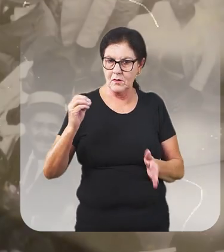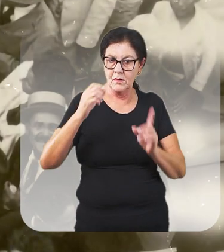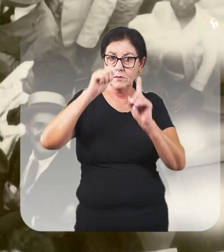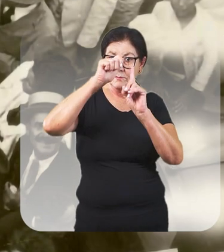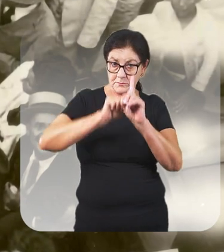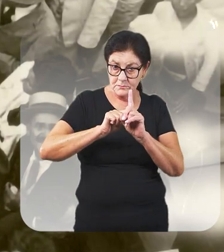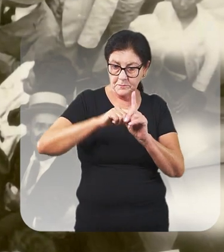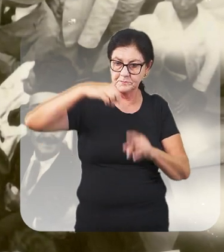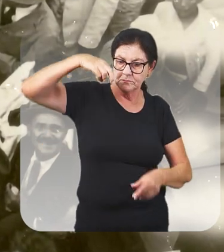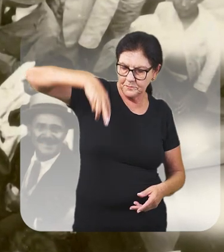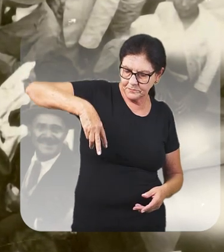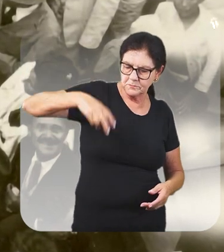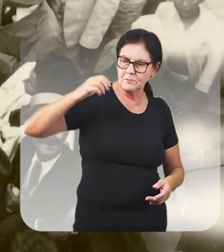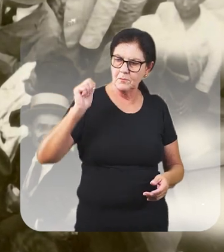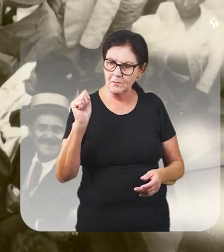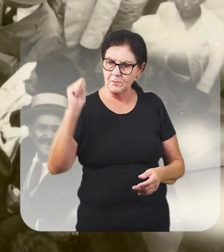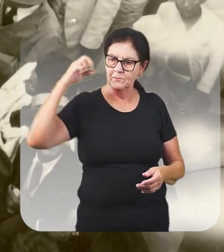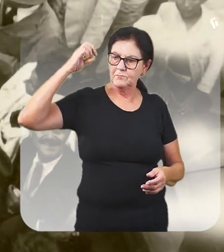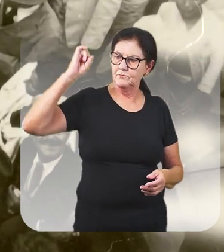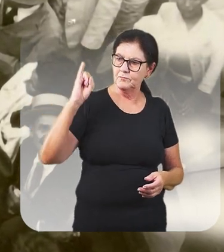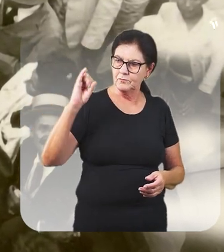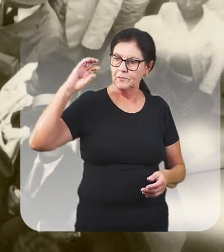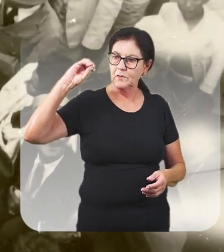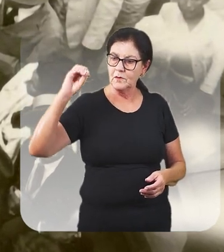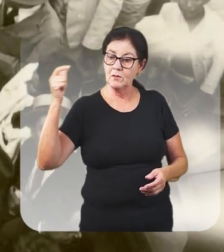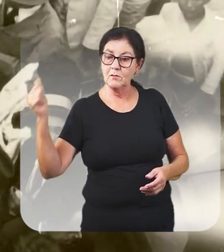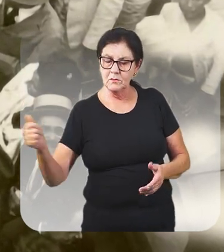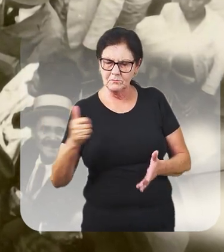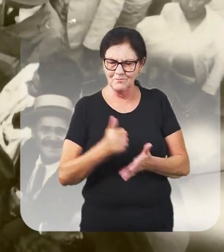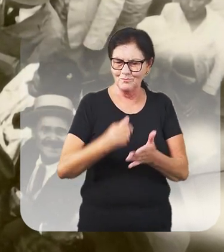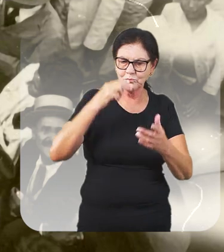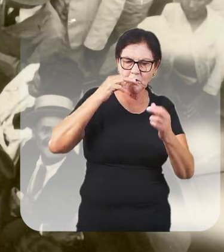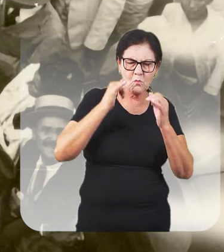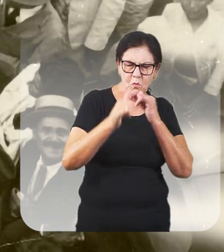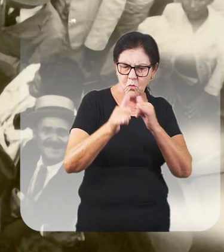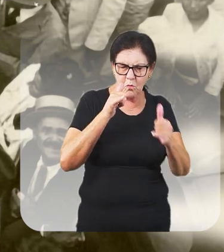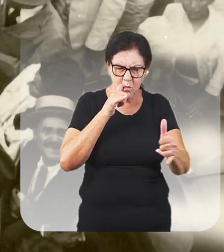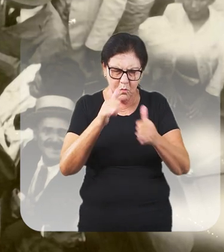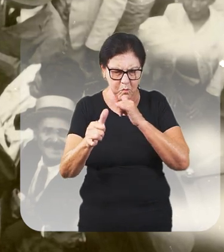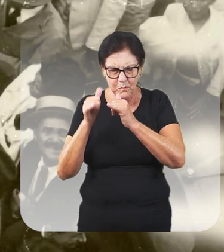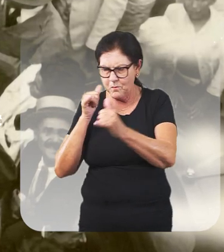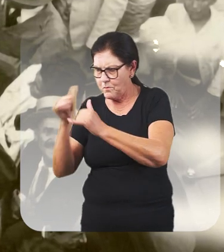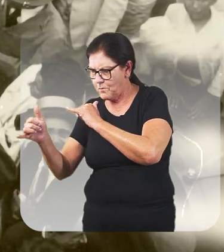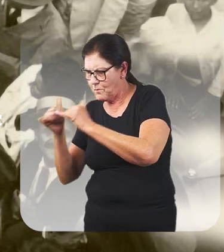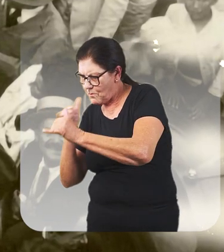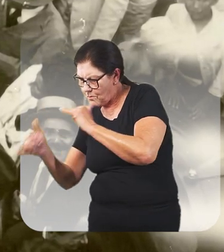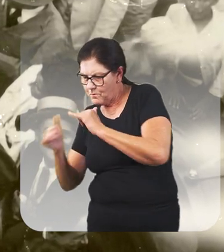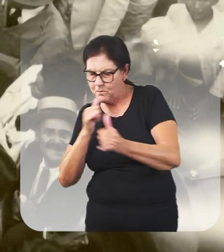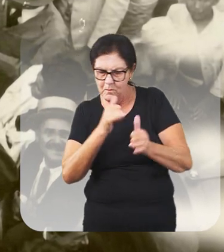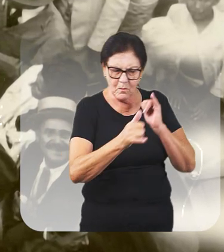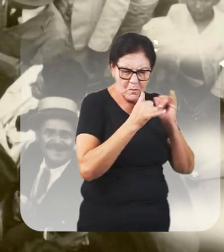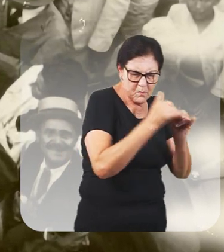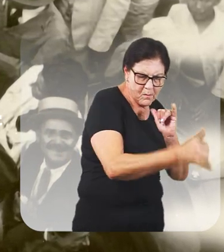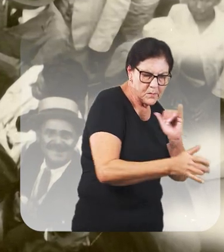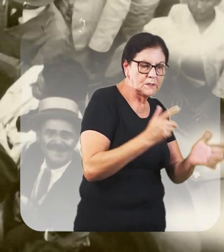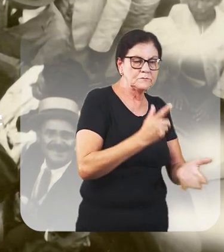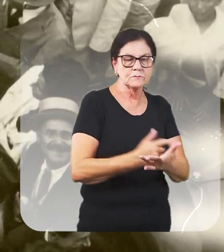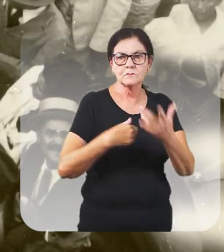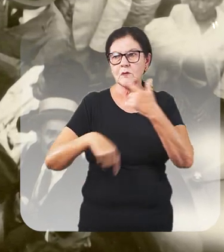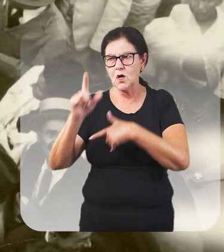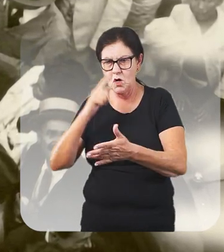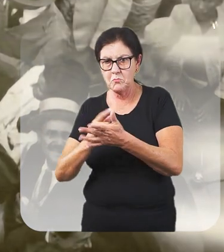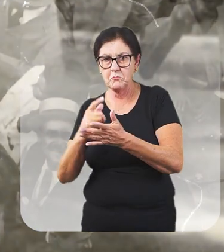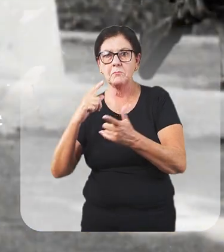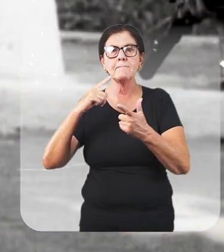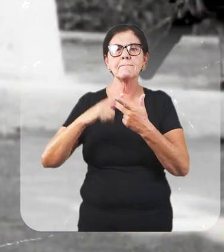agitação. Quando Bernardes foi declarado vencedor, sob fortes acusações de fraude eleitoral, a insatisfação atingiu